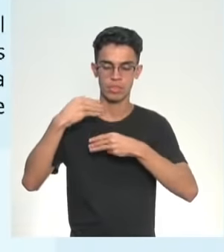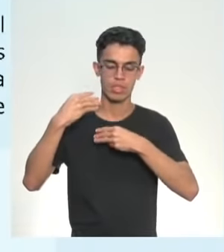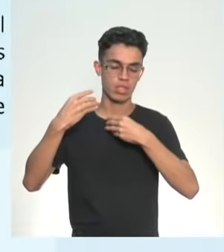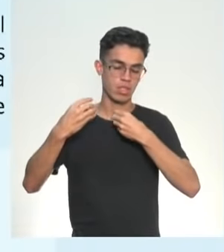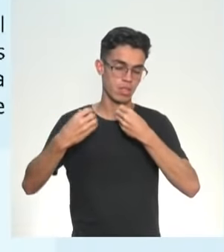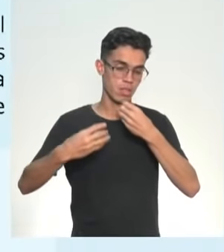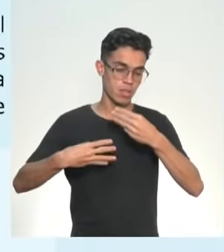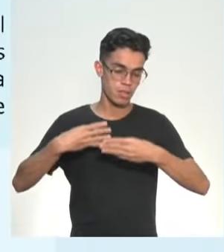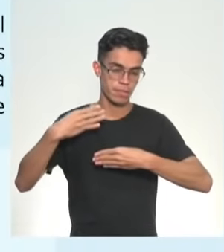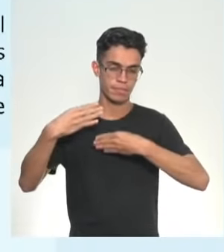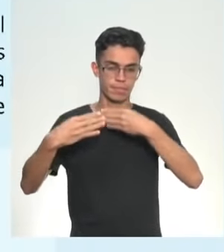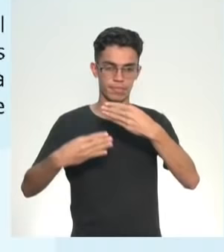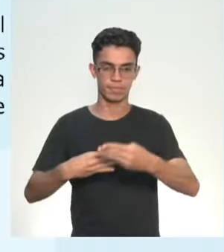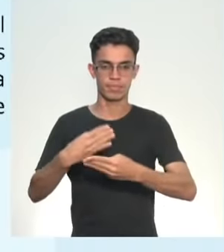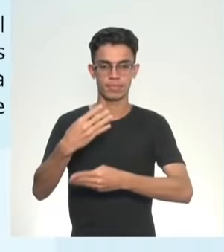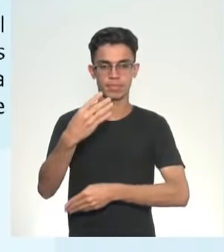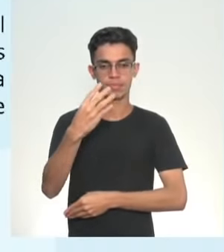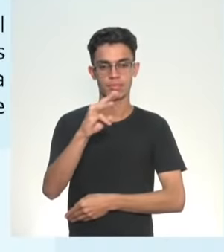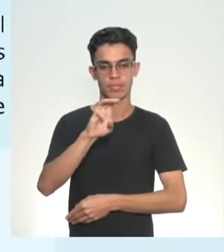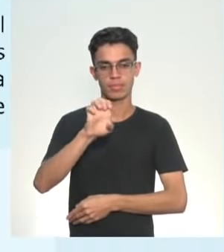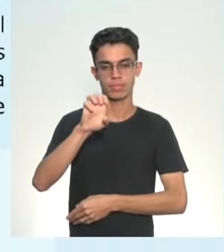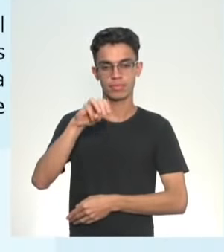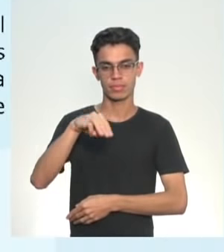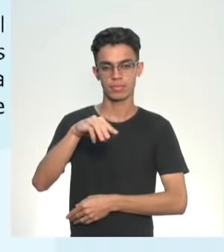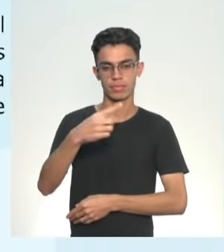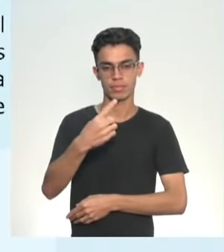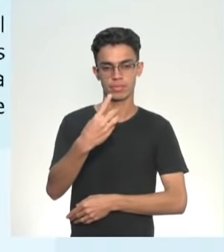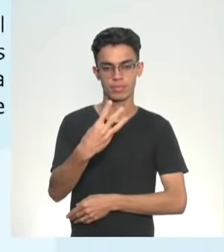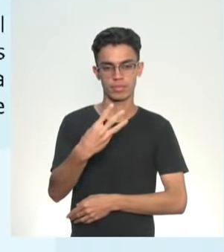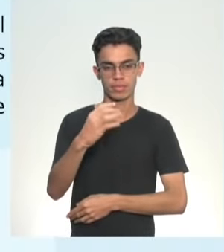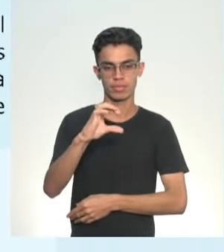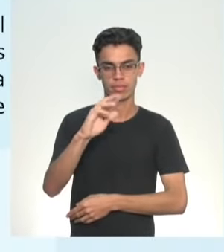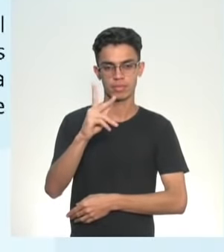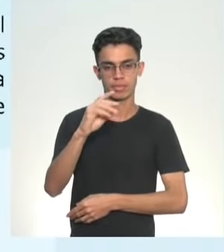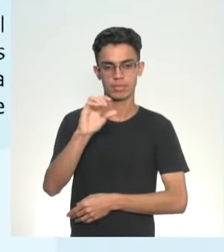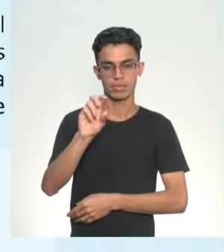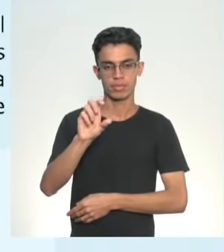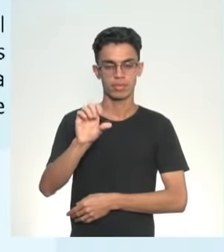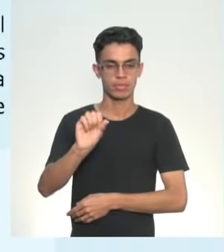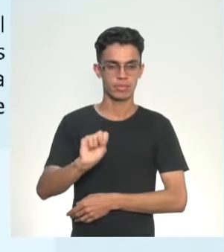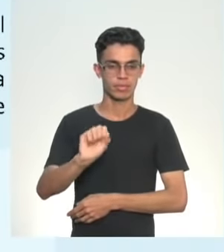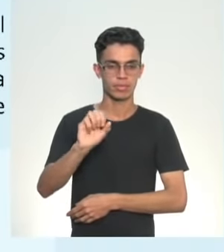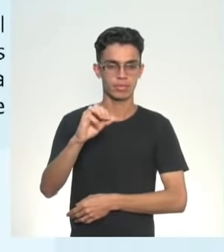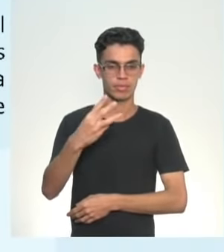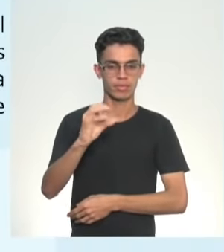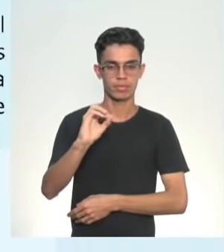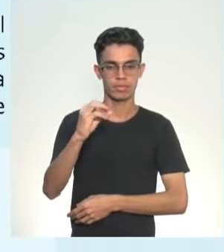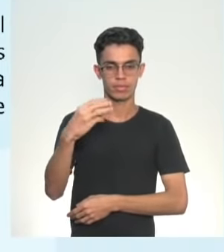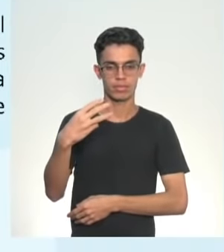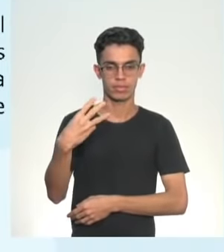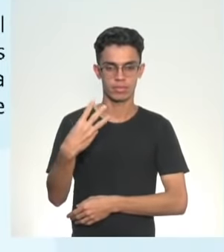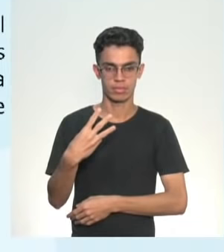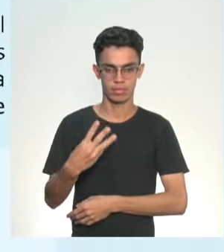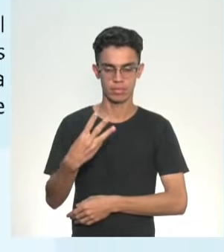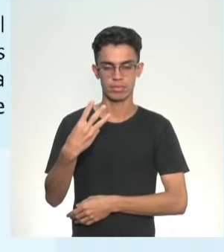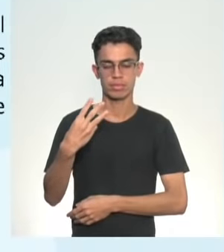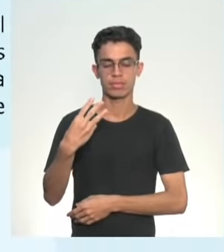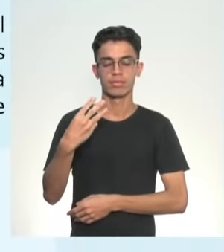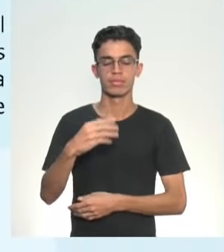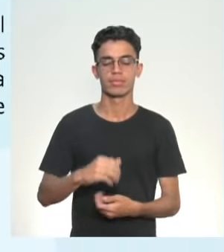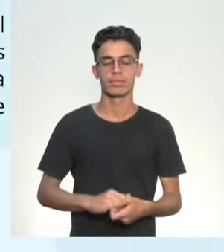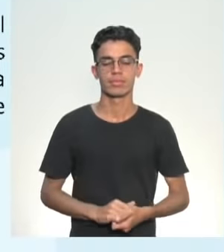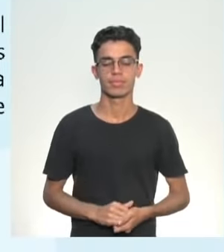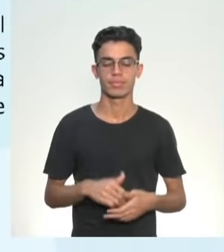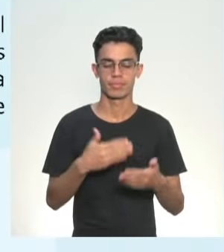junto com essa em13c h303 a gente tá aí né consciências natureza levando essas aulas